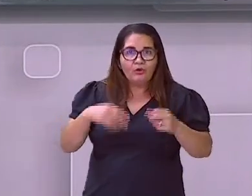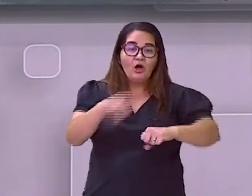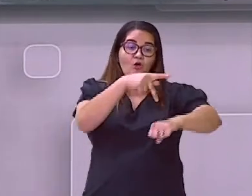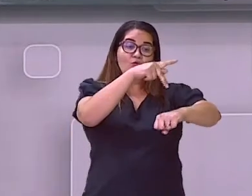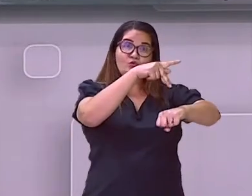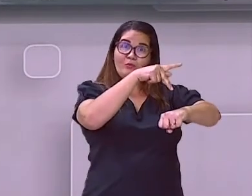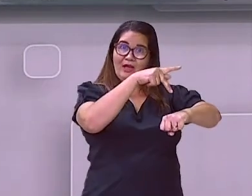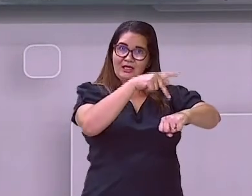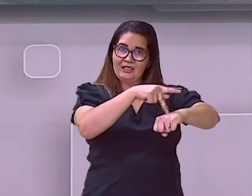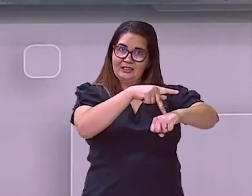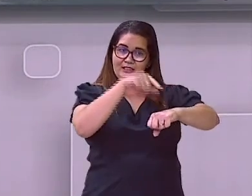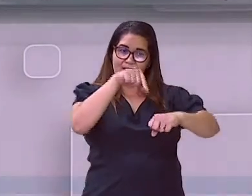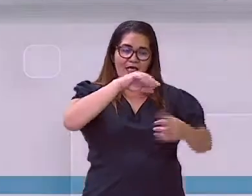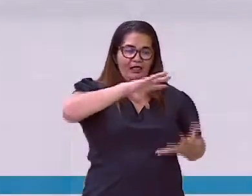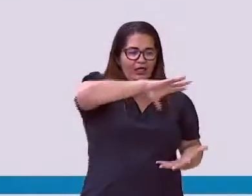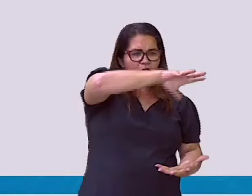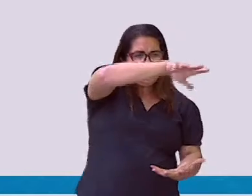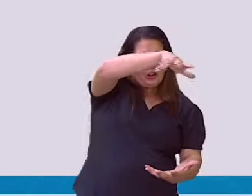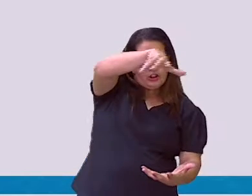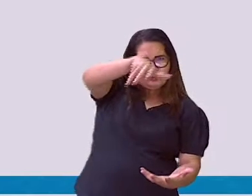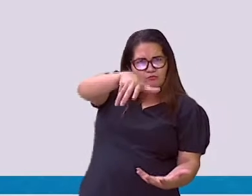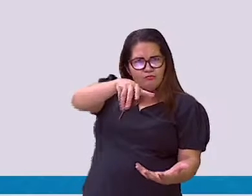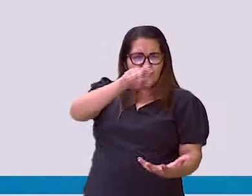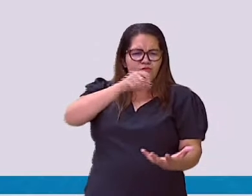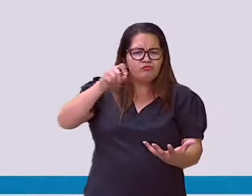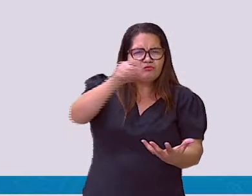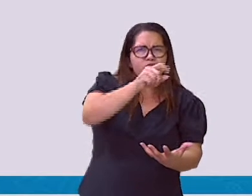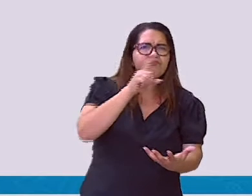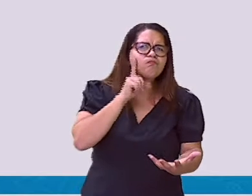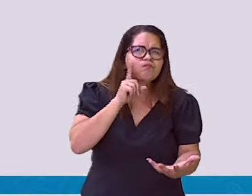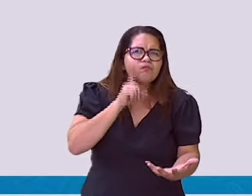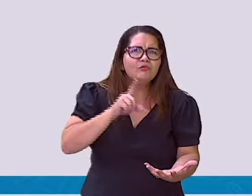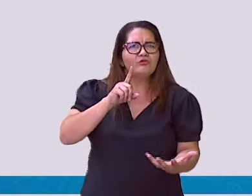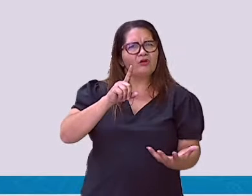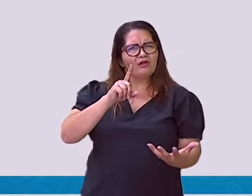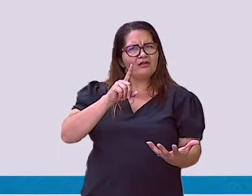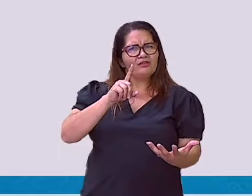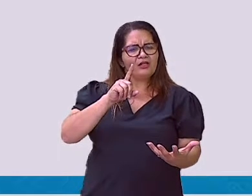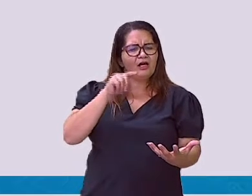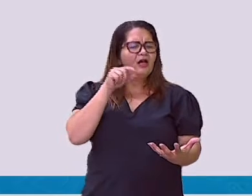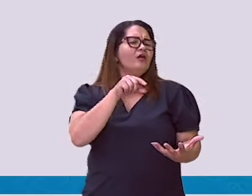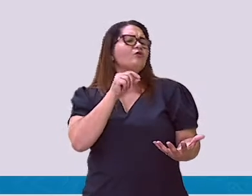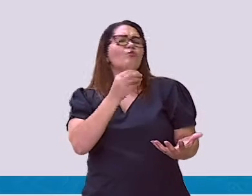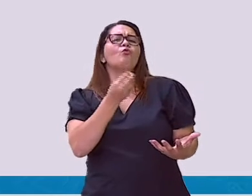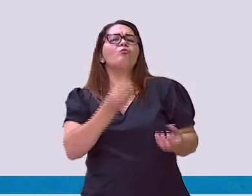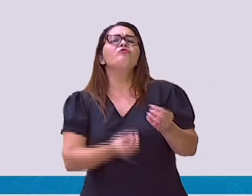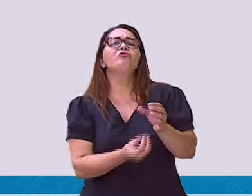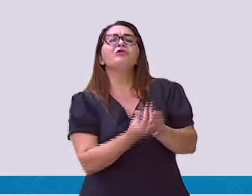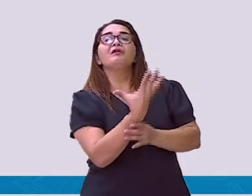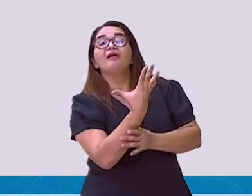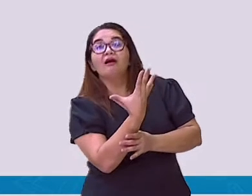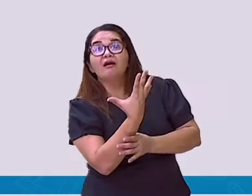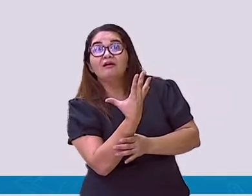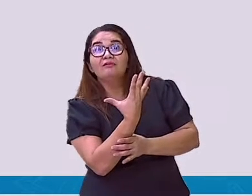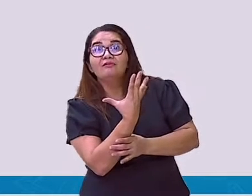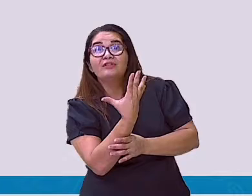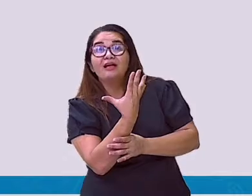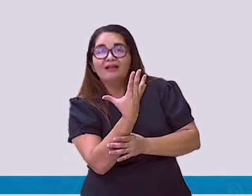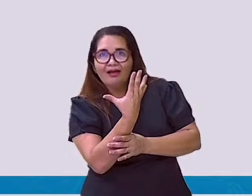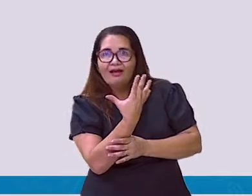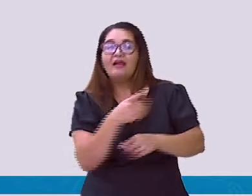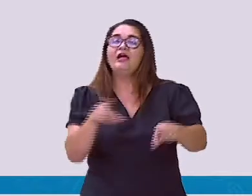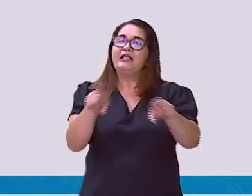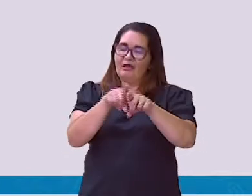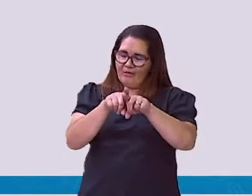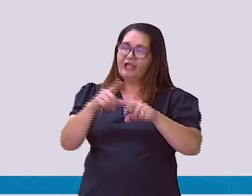de um passado colonial que lhes conferiu grande diversidade